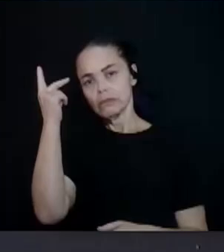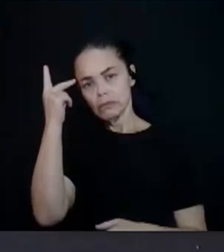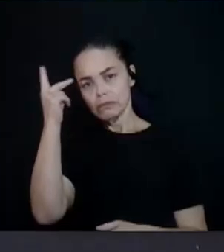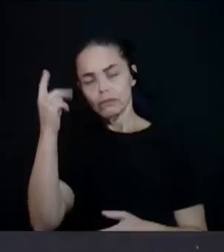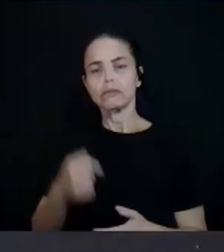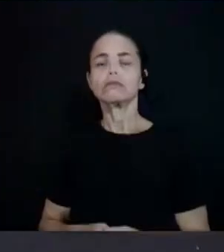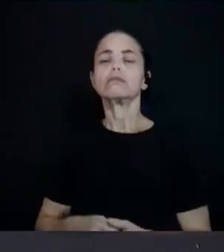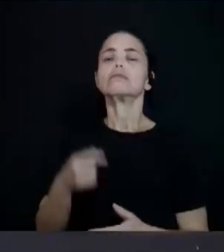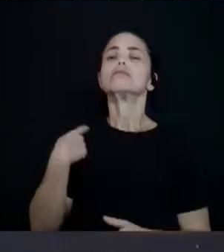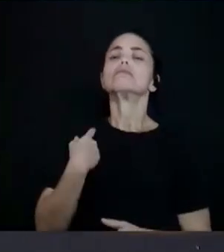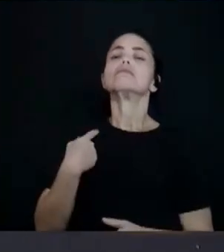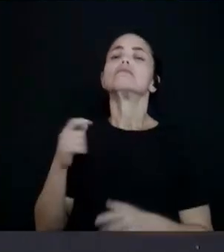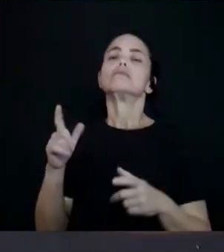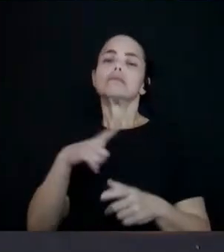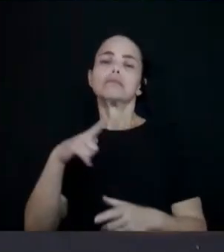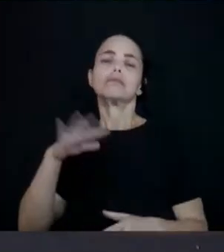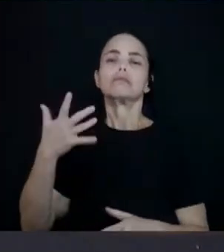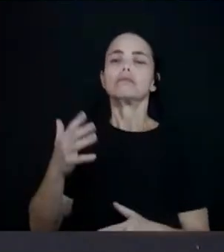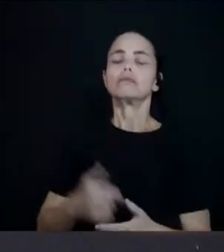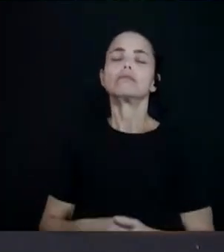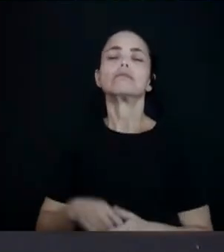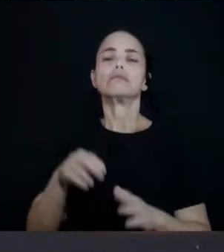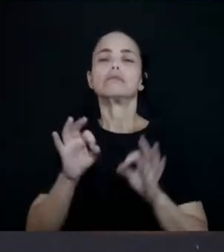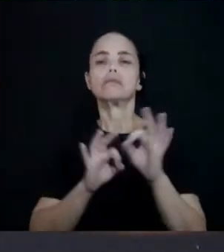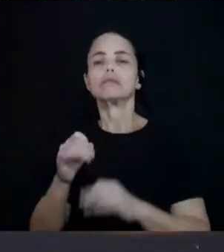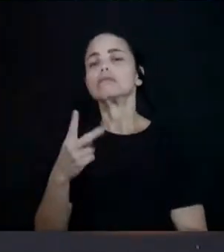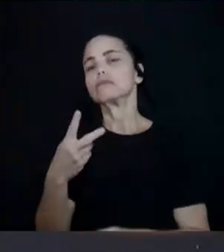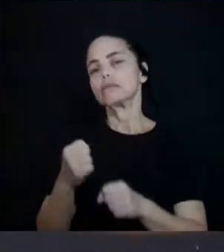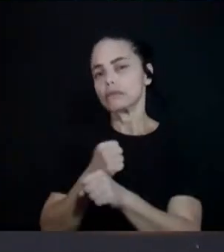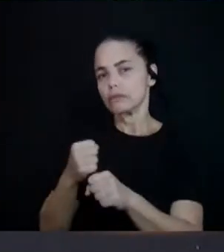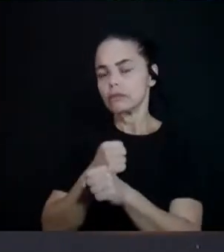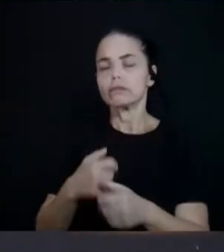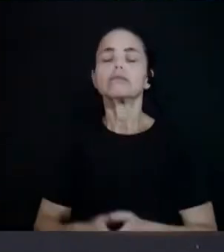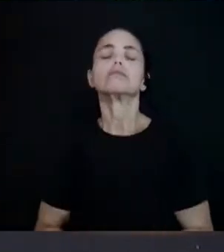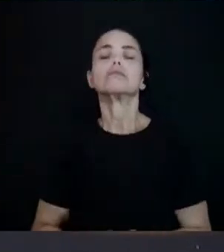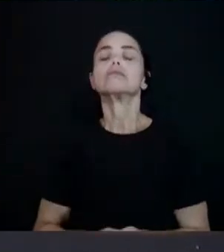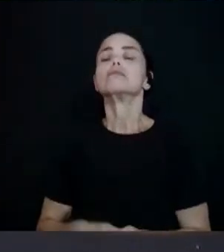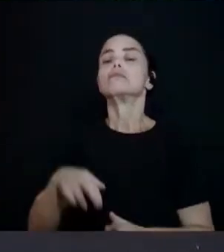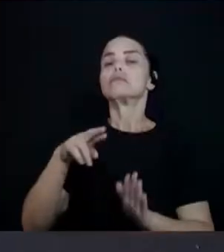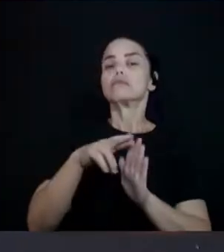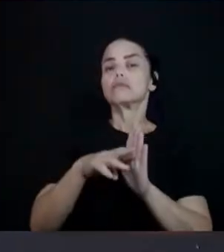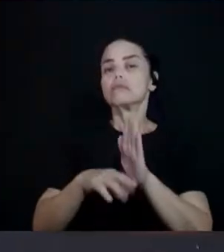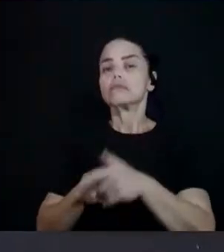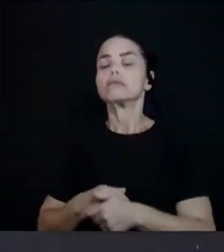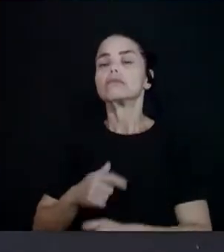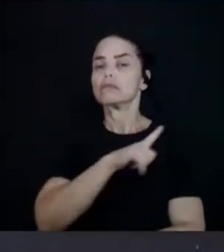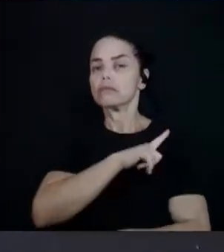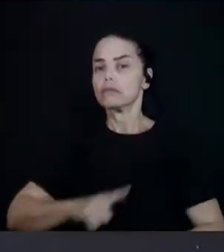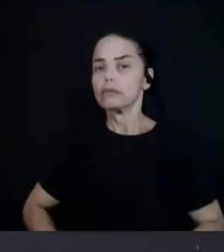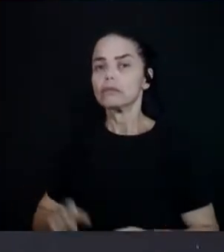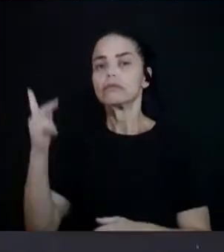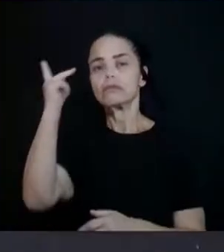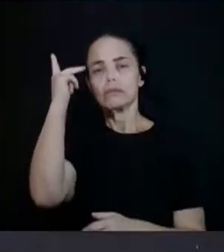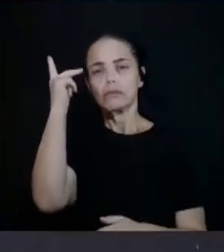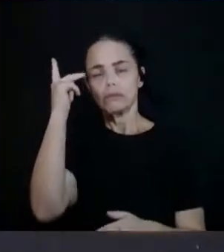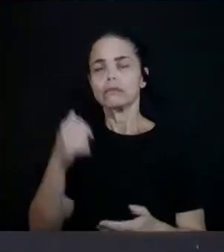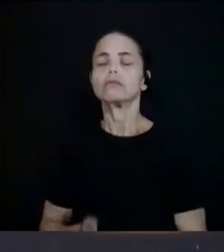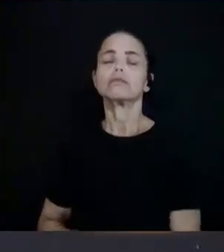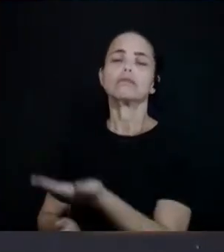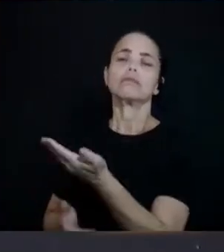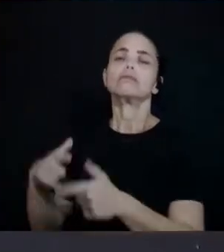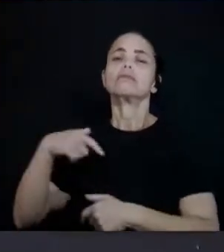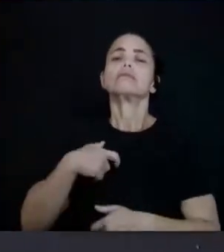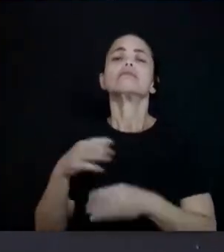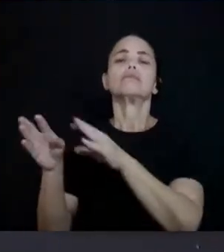Resíduos tem cerca aí de 2 anos, ele é um programa do governo do estado de São Paulo, ele traz aí